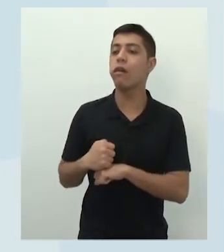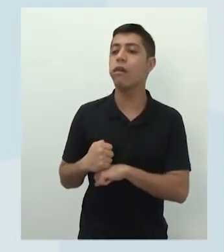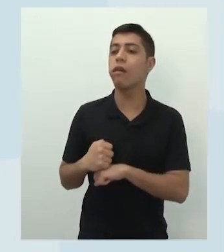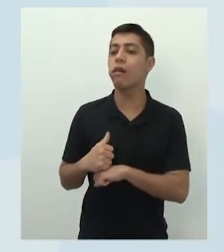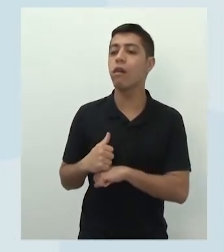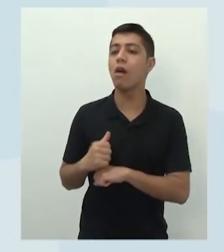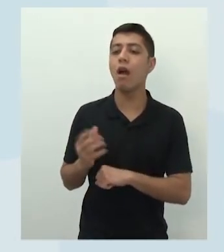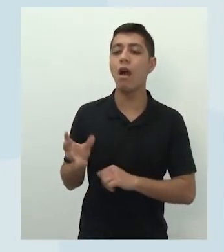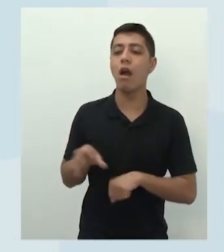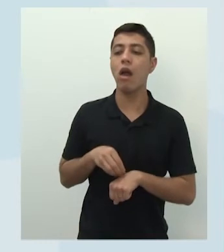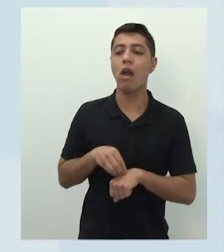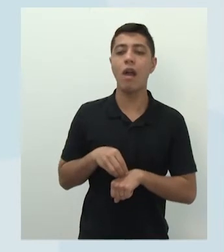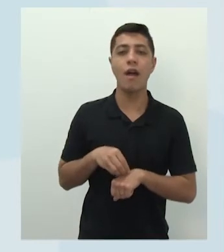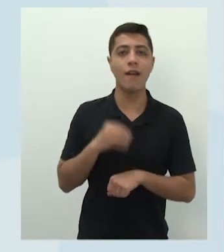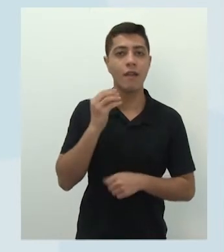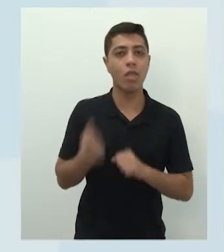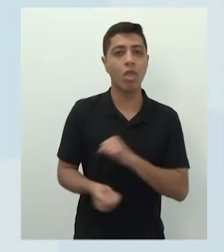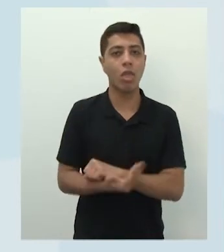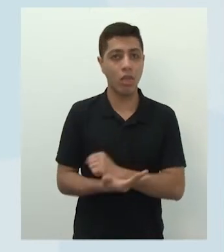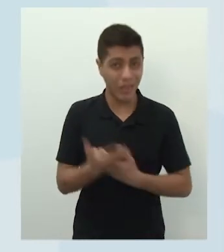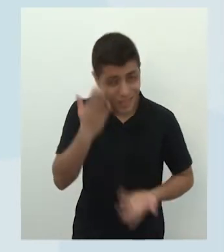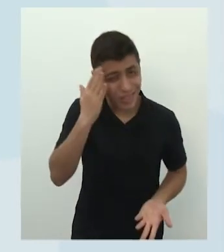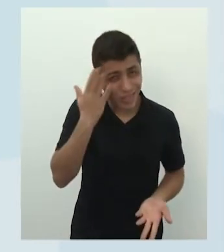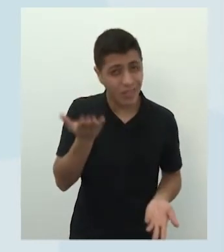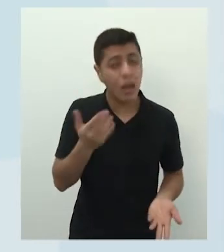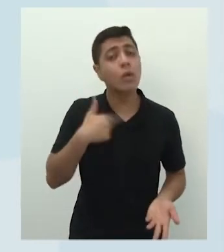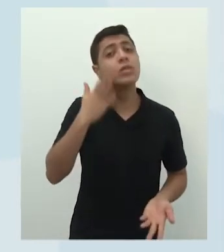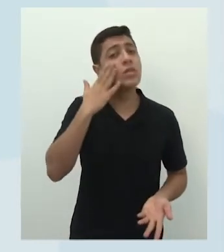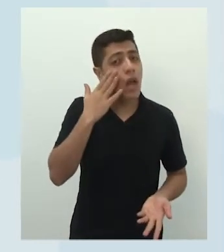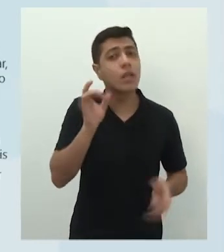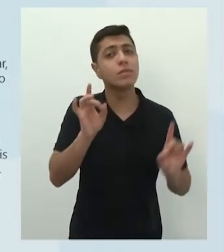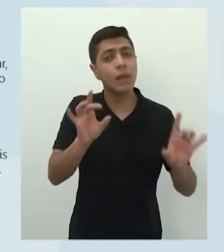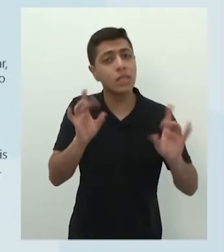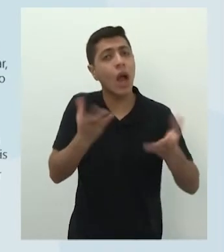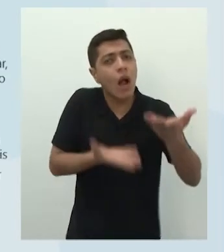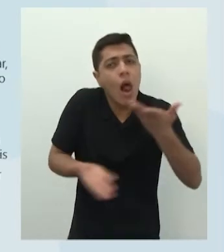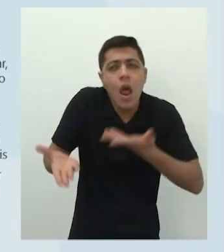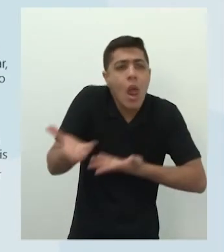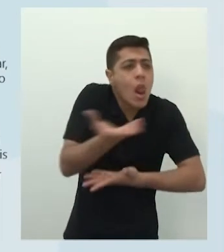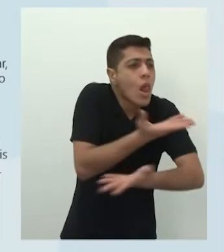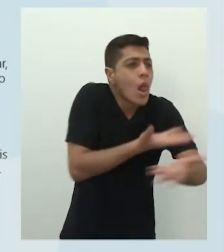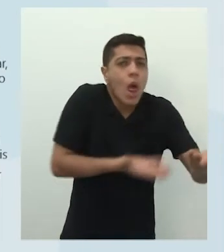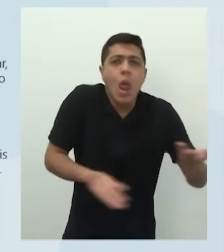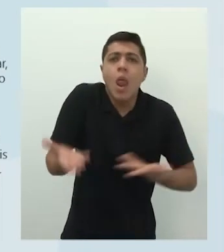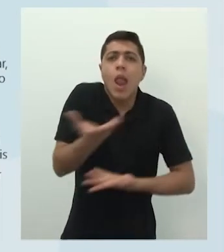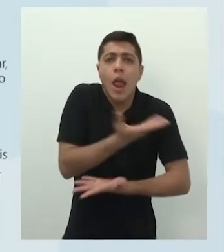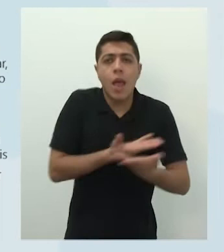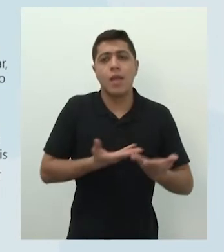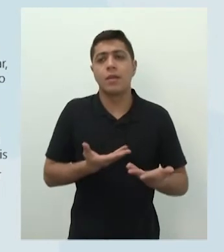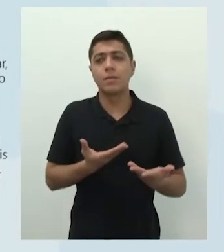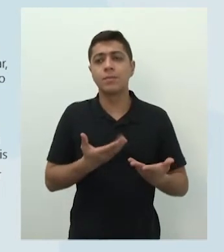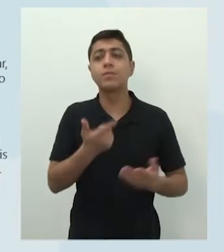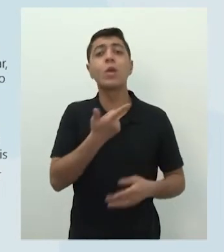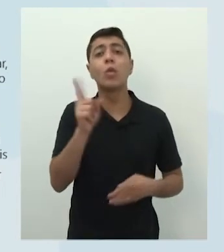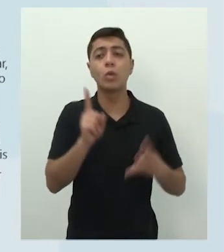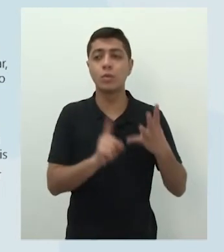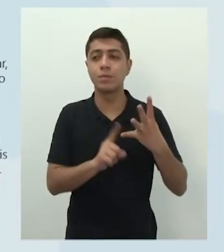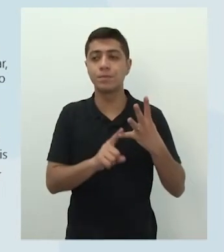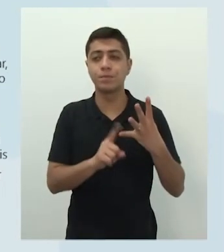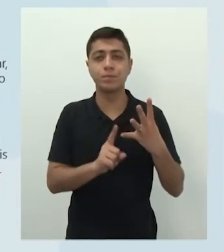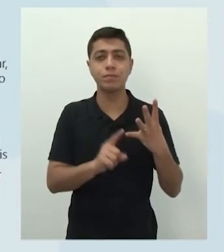estou falando uma coisa agora que assusta o professor que está me ouvindo. Veja a cola, né? A cola é linda. A cola, do ponto de vista de ciência